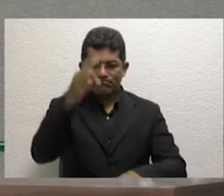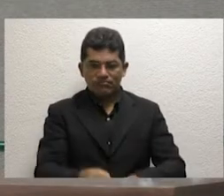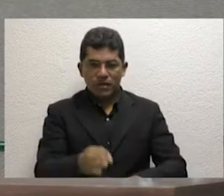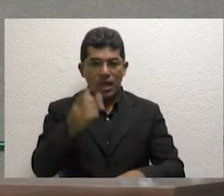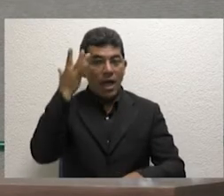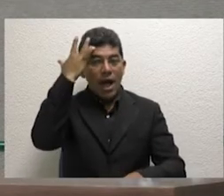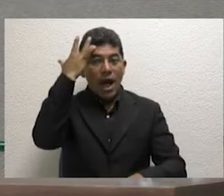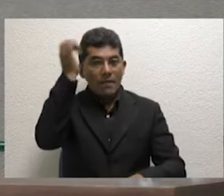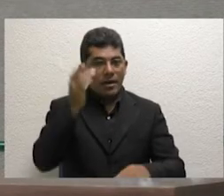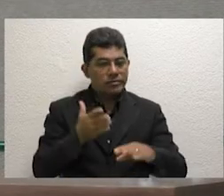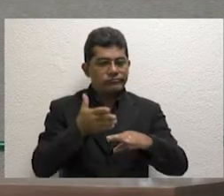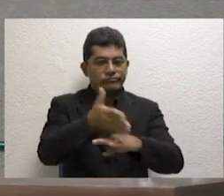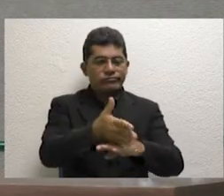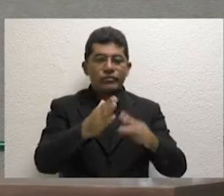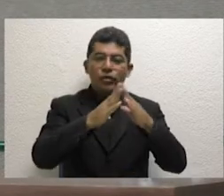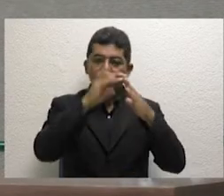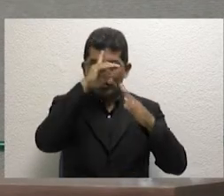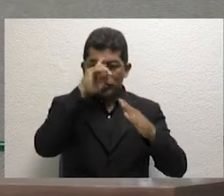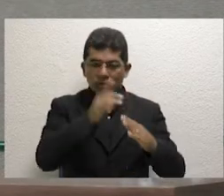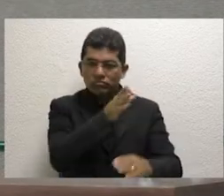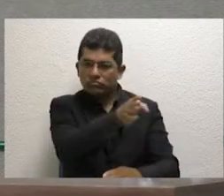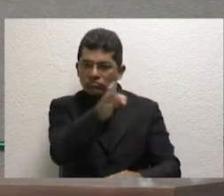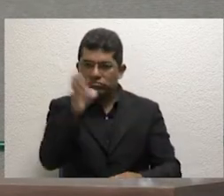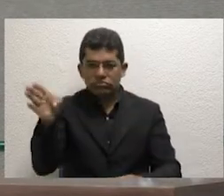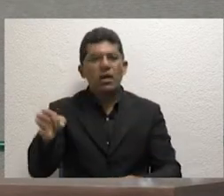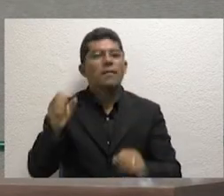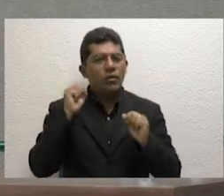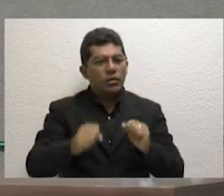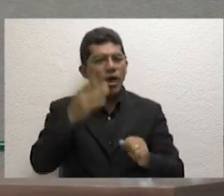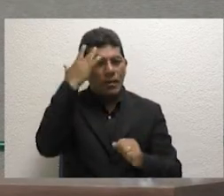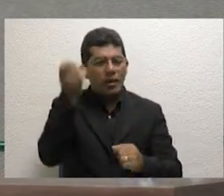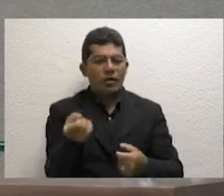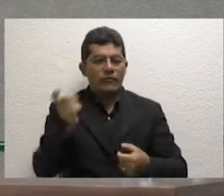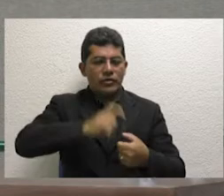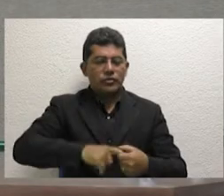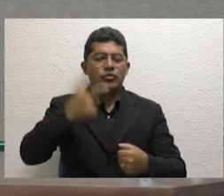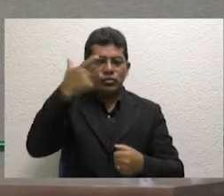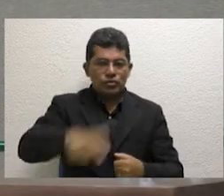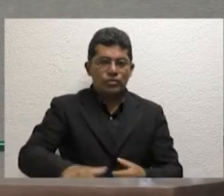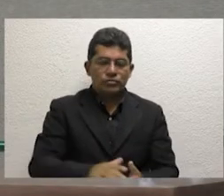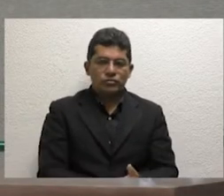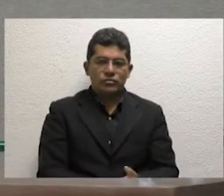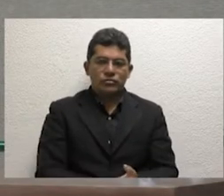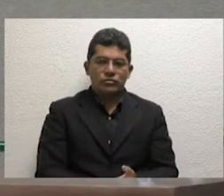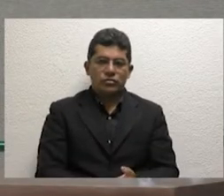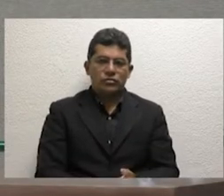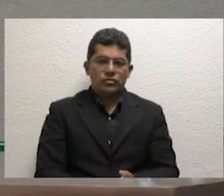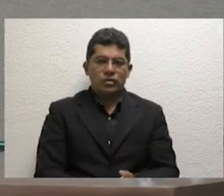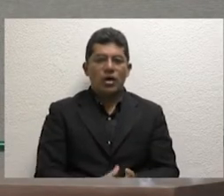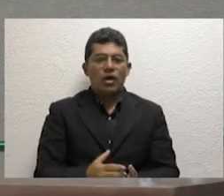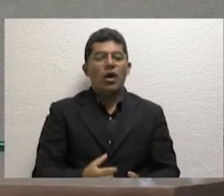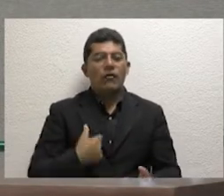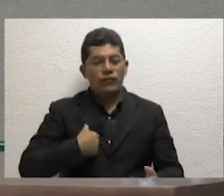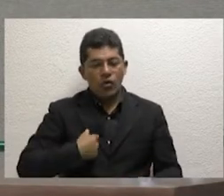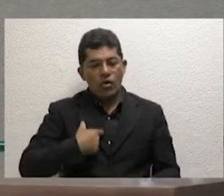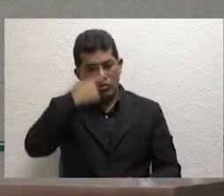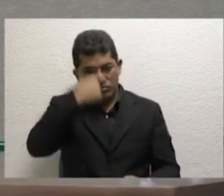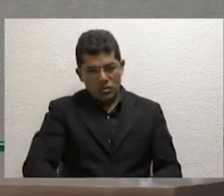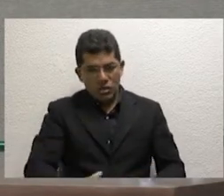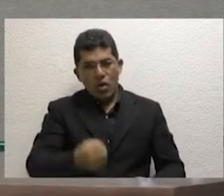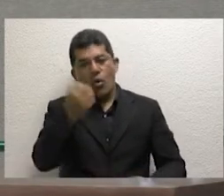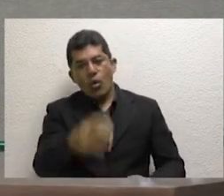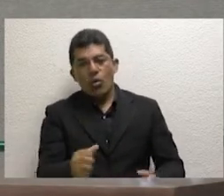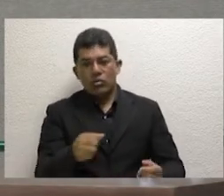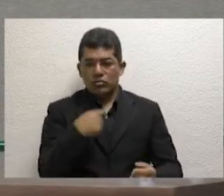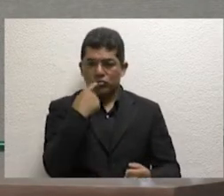ir amanhã nos hospitais. Amanhã retorno com ou sem comissão, mas eu tenho certeza que vou